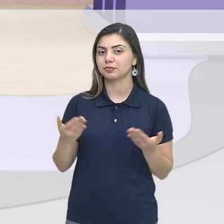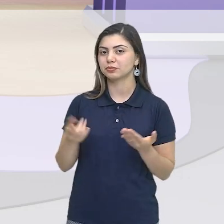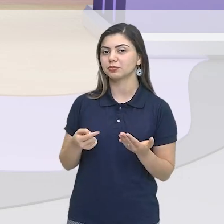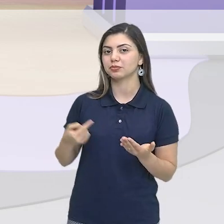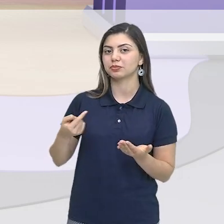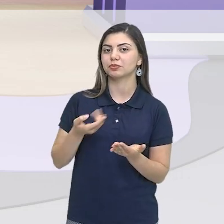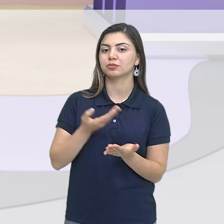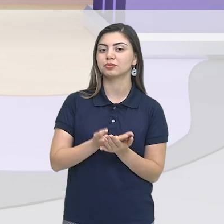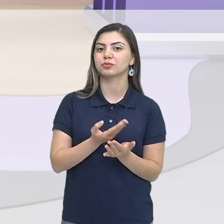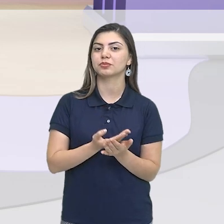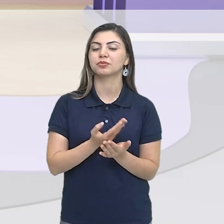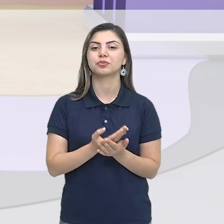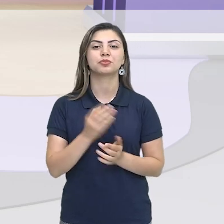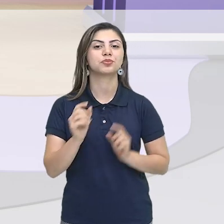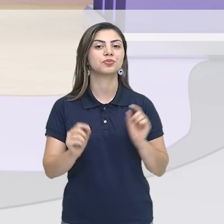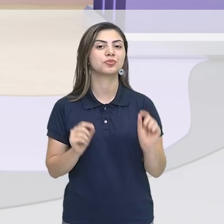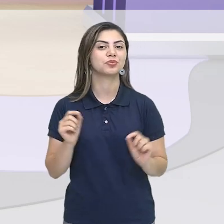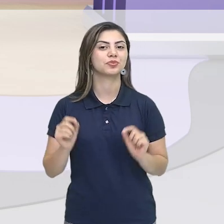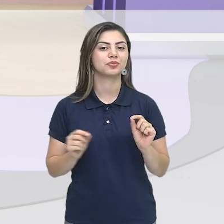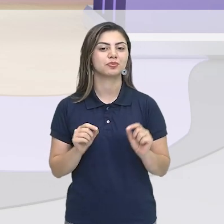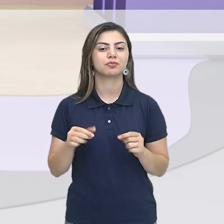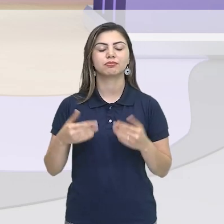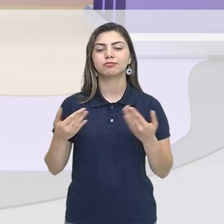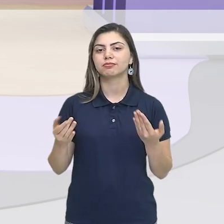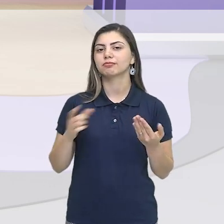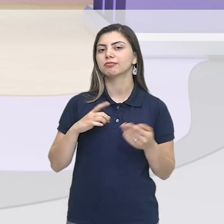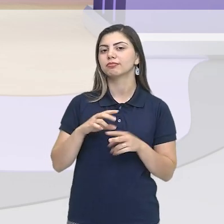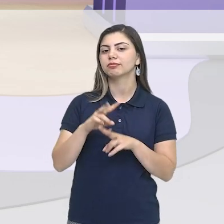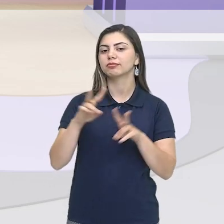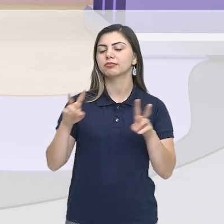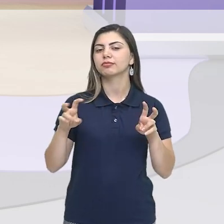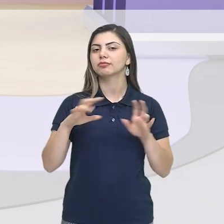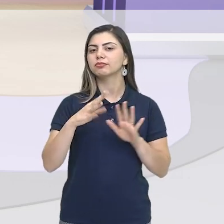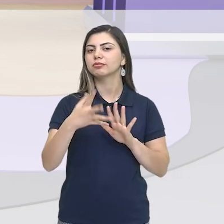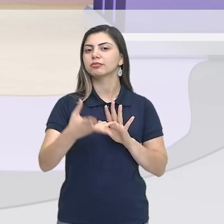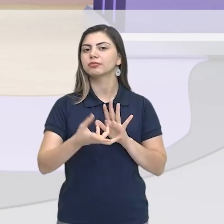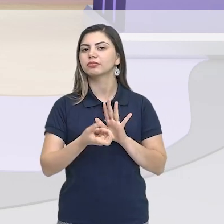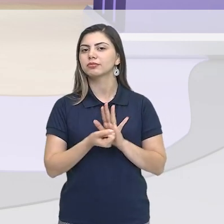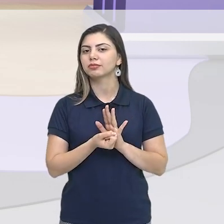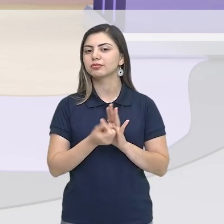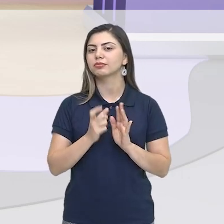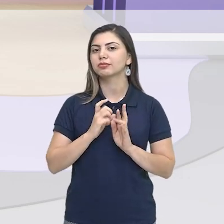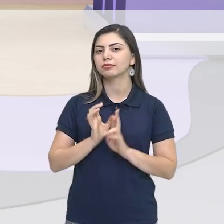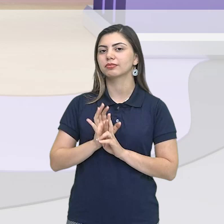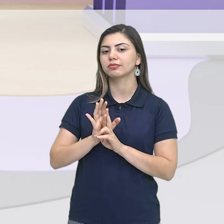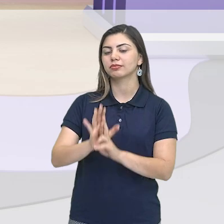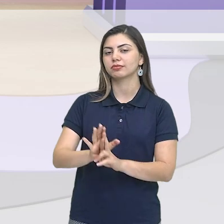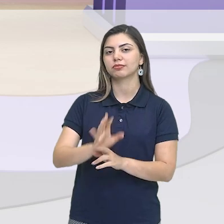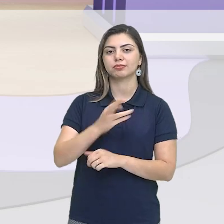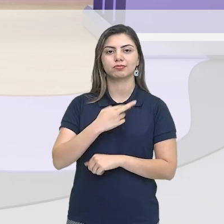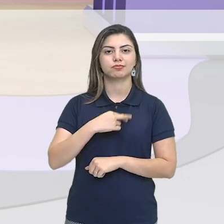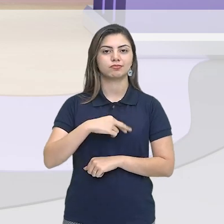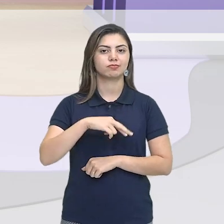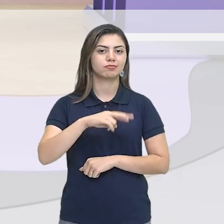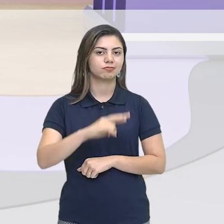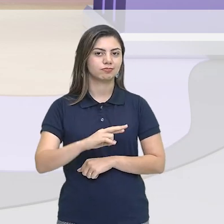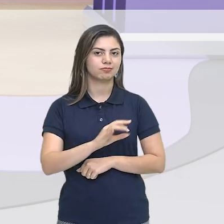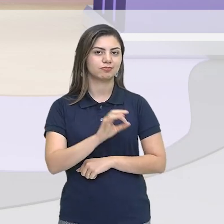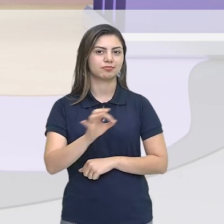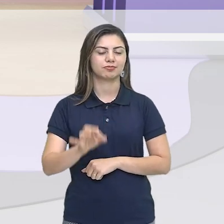nós vamos conhecer um pouco mais acerca dos símbolos que representam algumas das